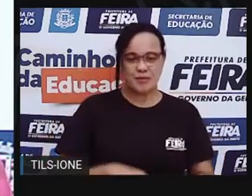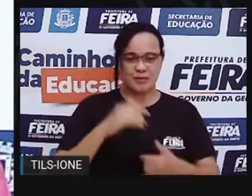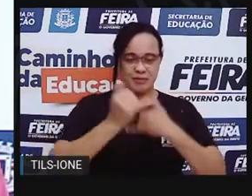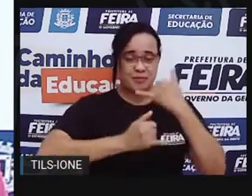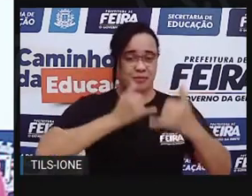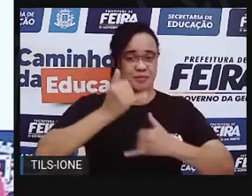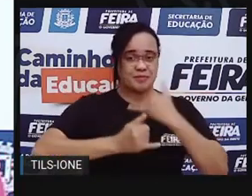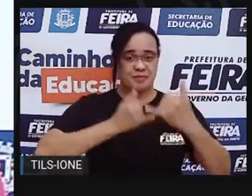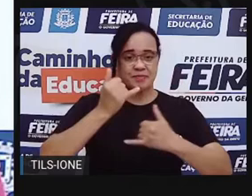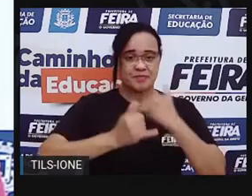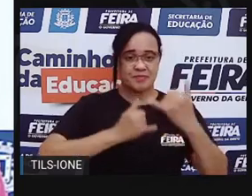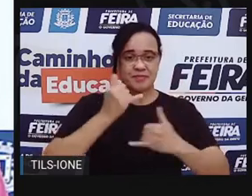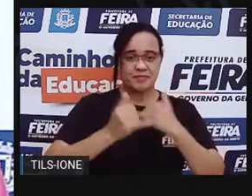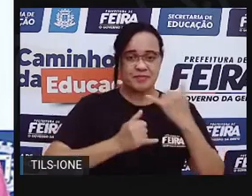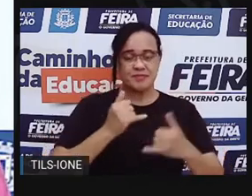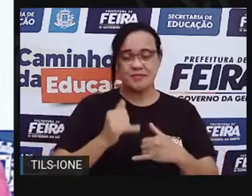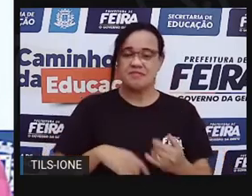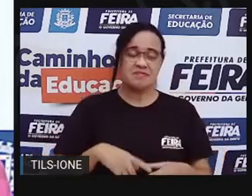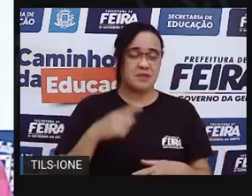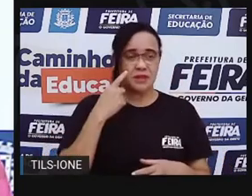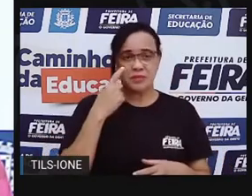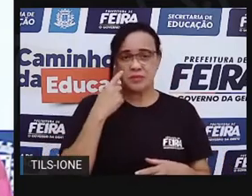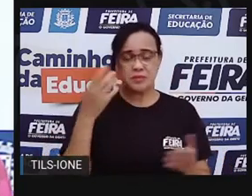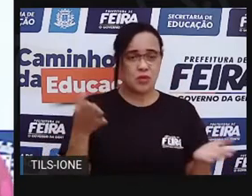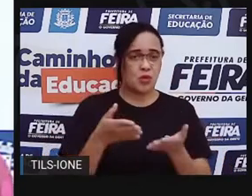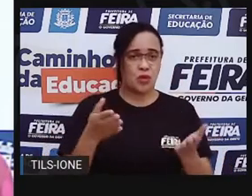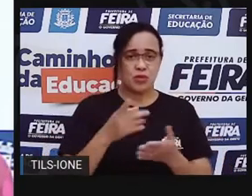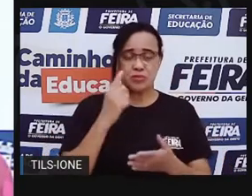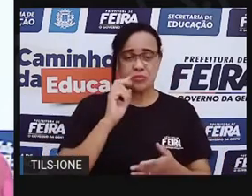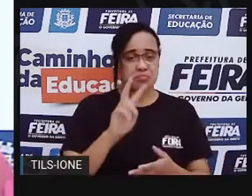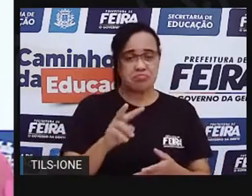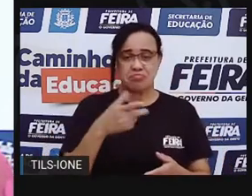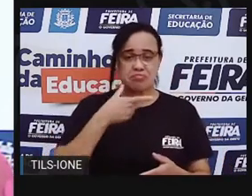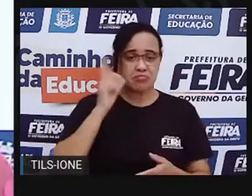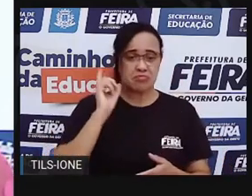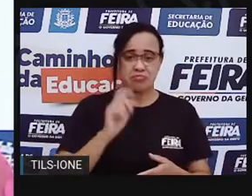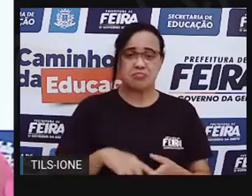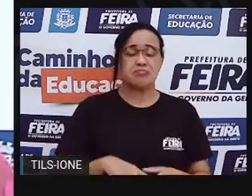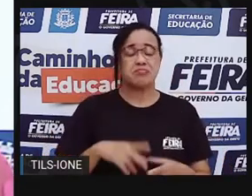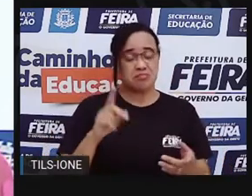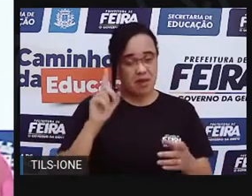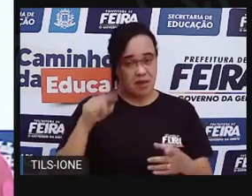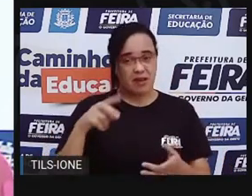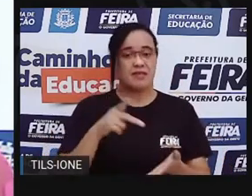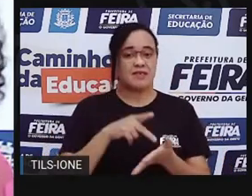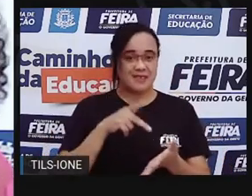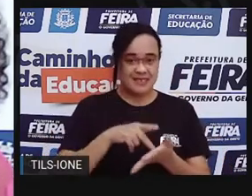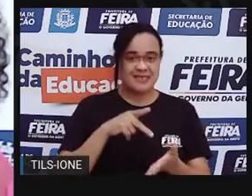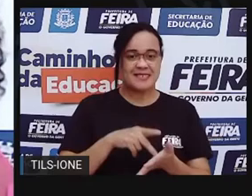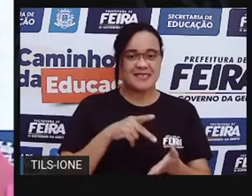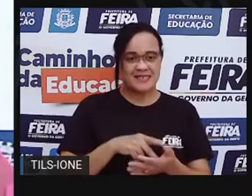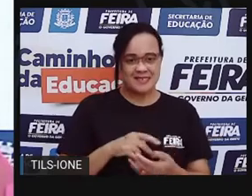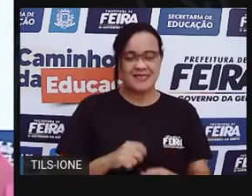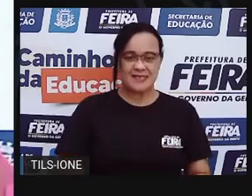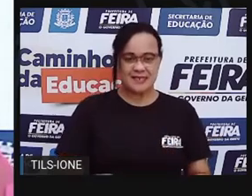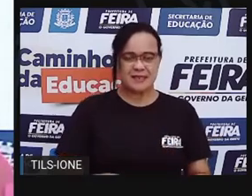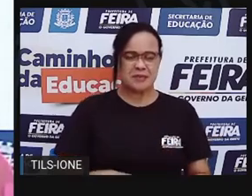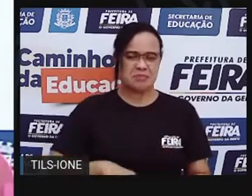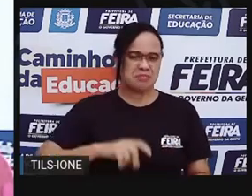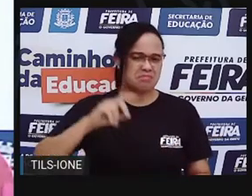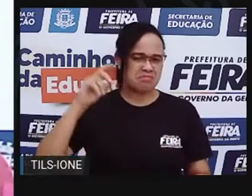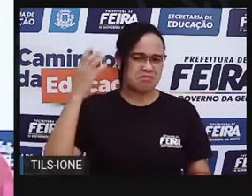muito comum. A gente não vê mais as pessoas brincarem de peão como antes, não é verdade? É verdade. Será que o peão é um brinquedo